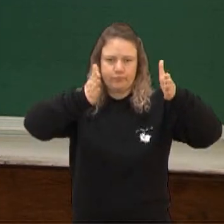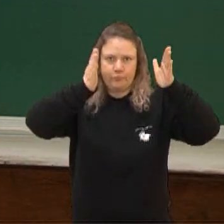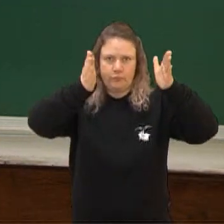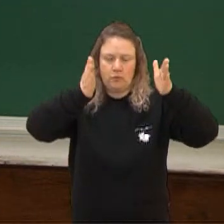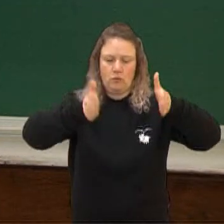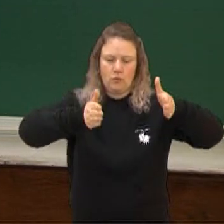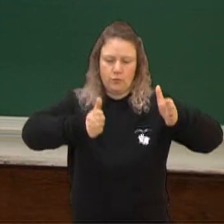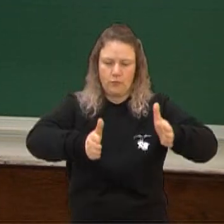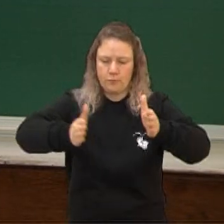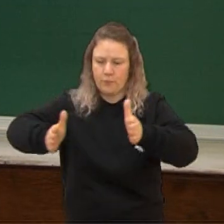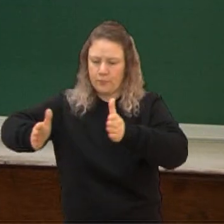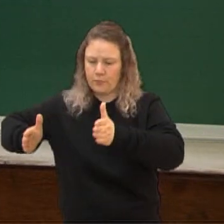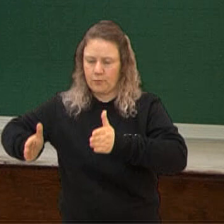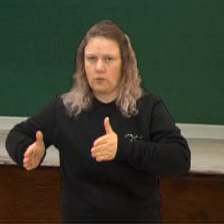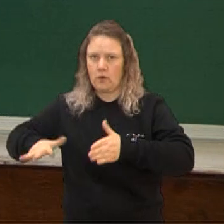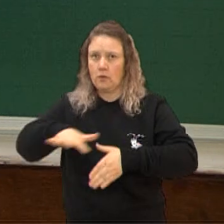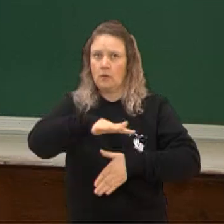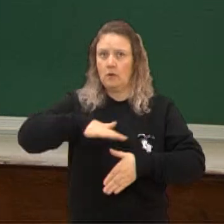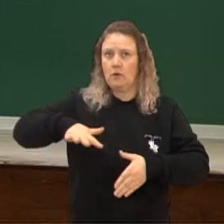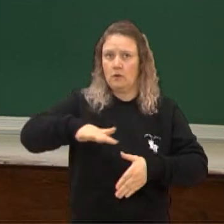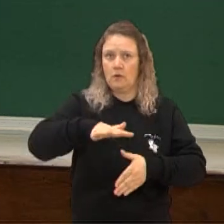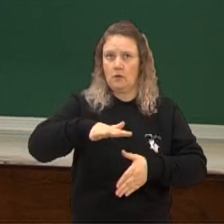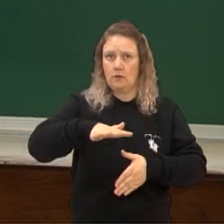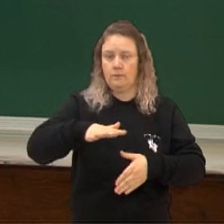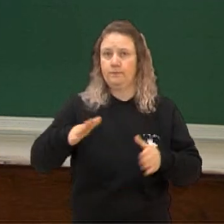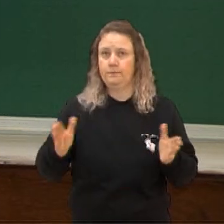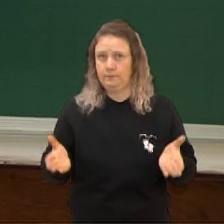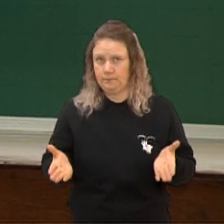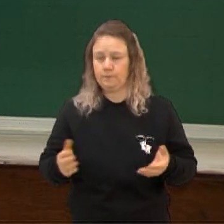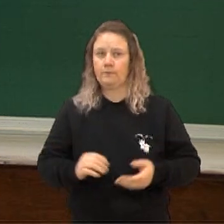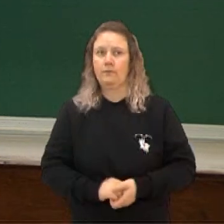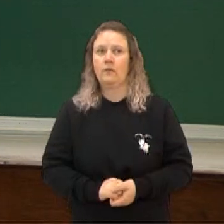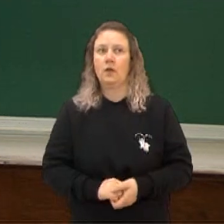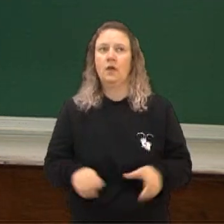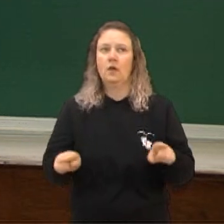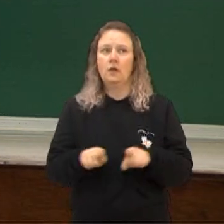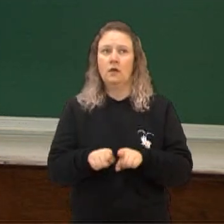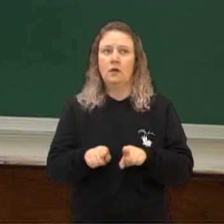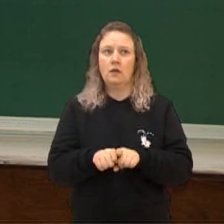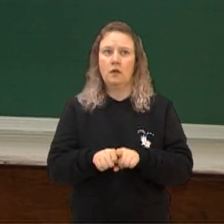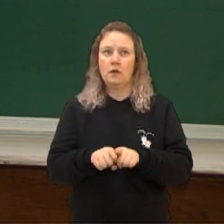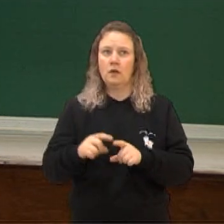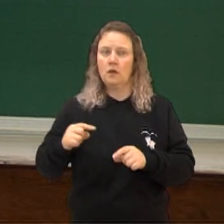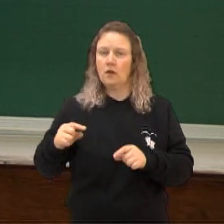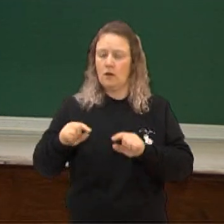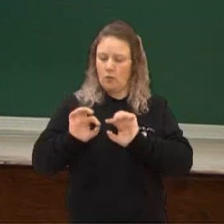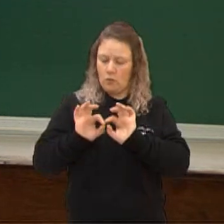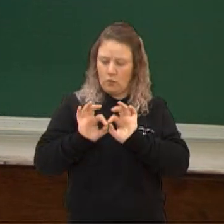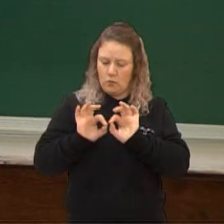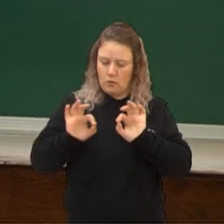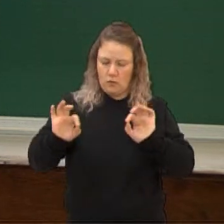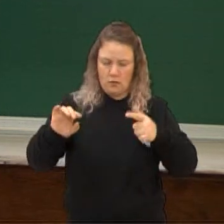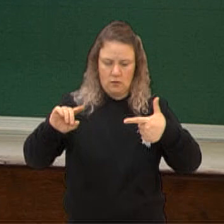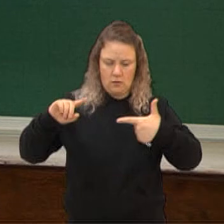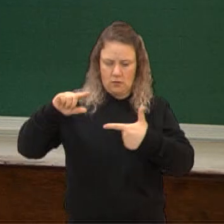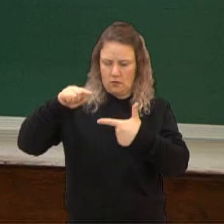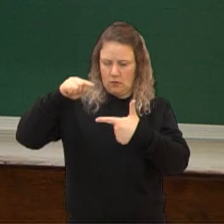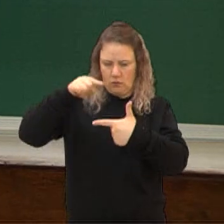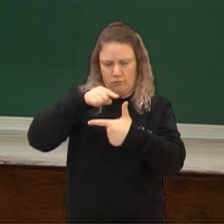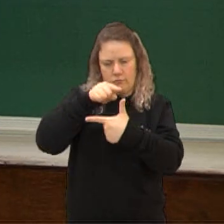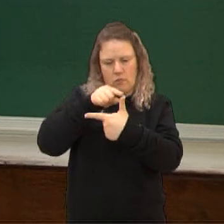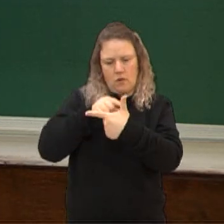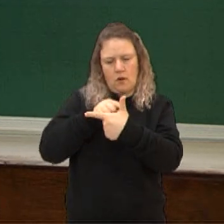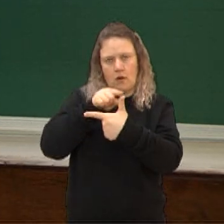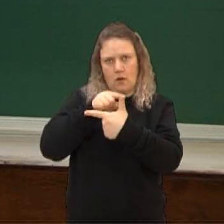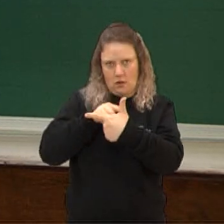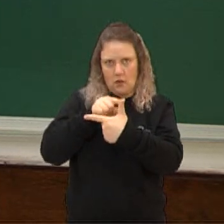enfileirados aqui nessa área de 32. E que, lateralmente, né, nos 10 metros, como se eu fosse colocar os